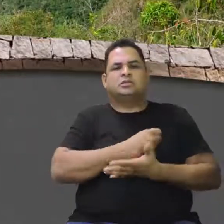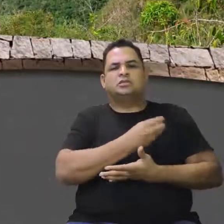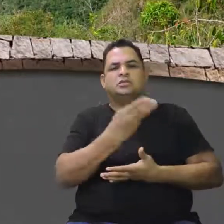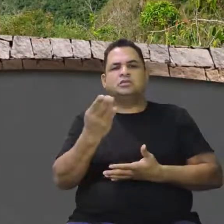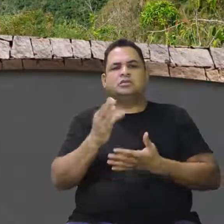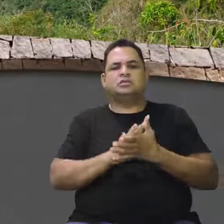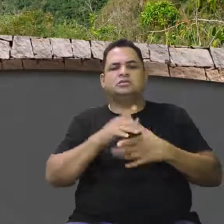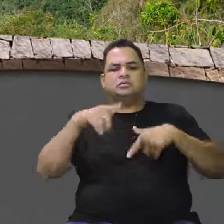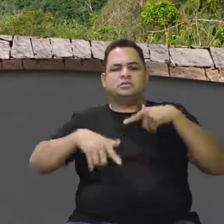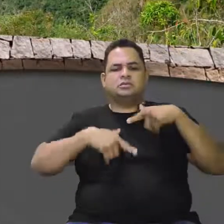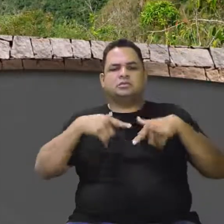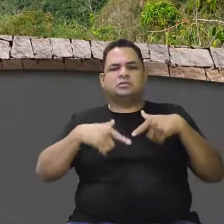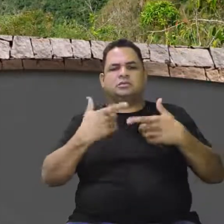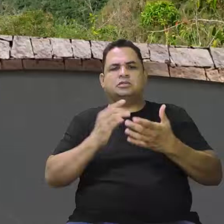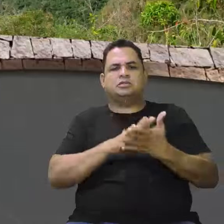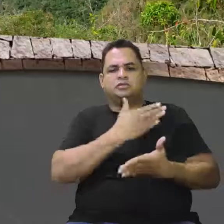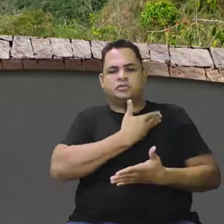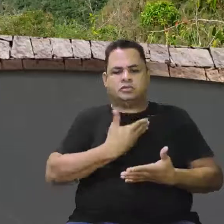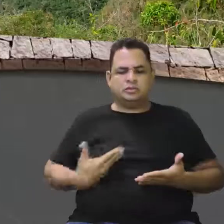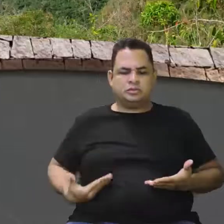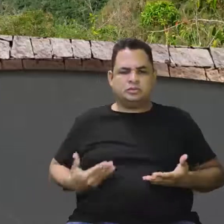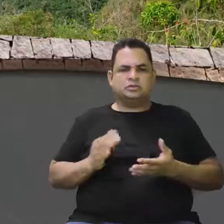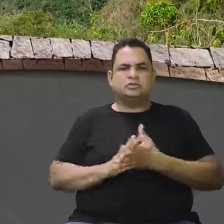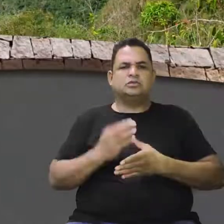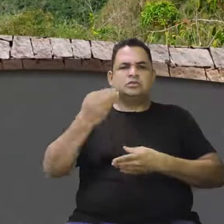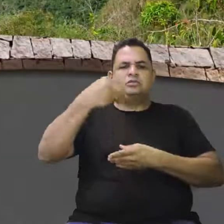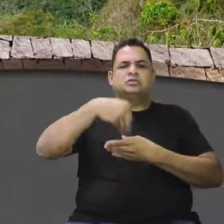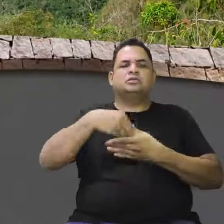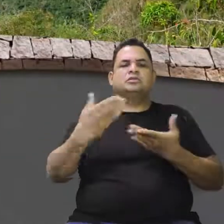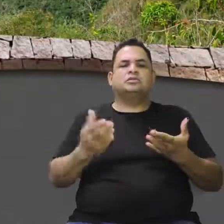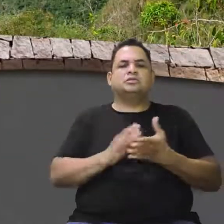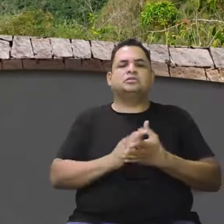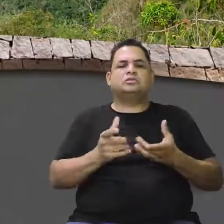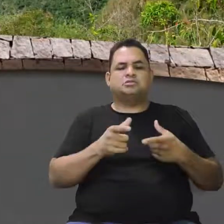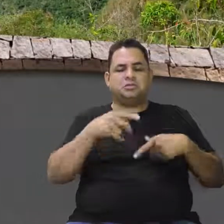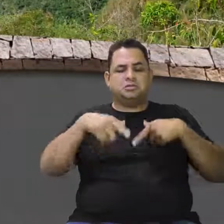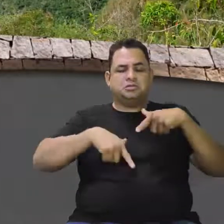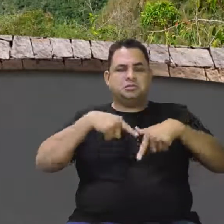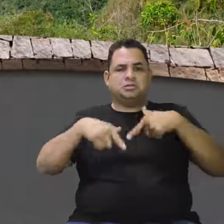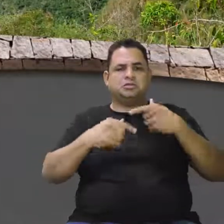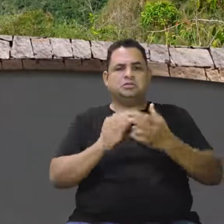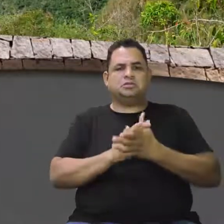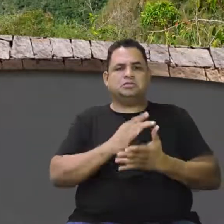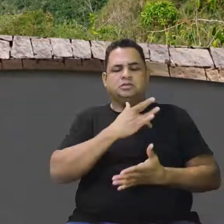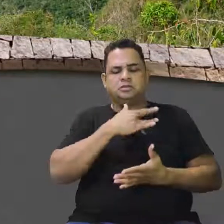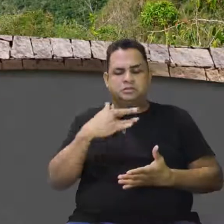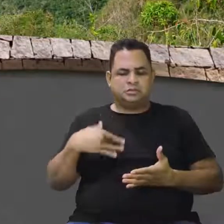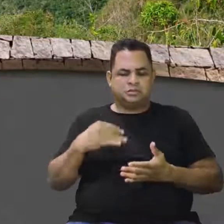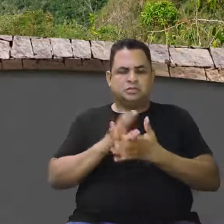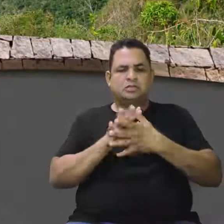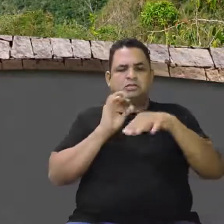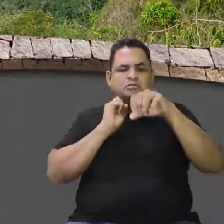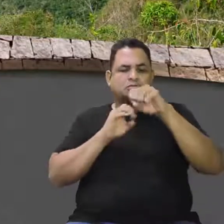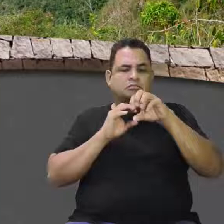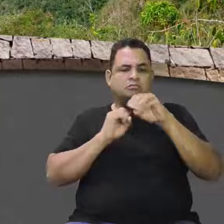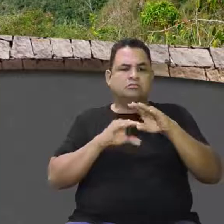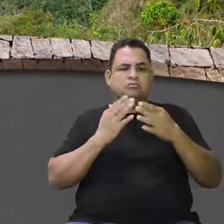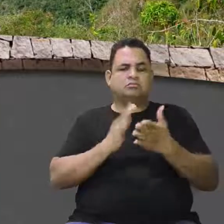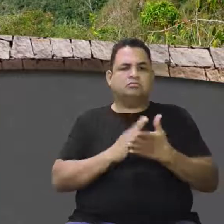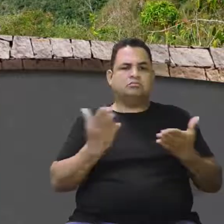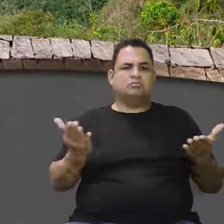quantidade aí de funcionários públicos que fazem parte desse setor de serviço, da saúde, da